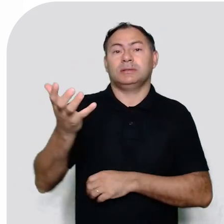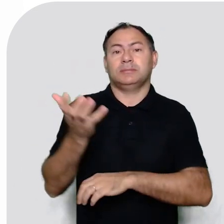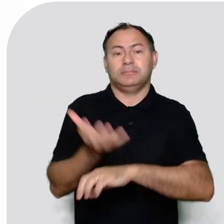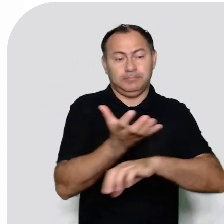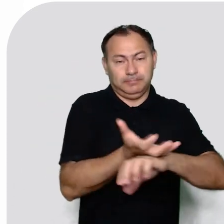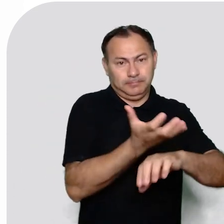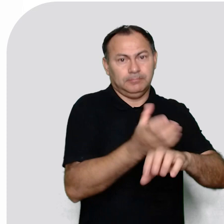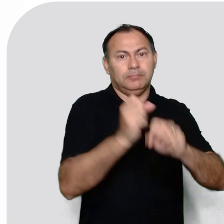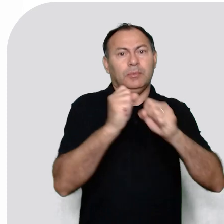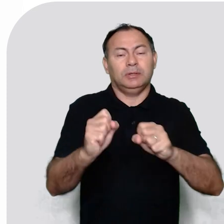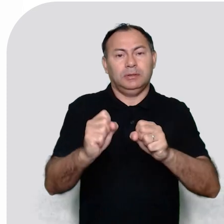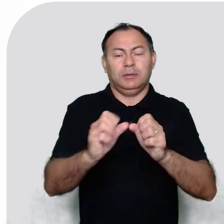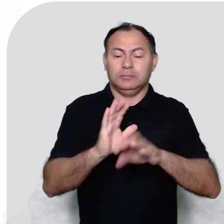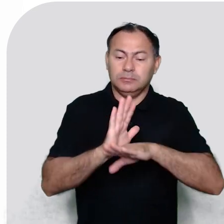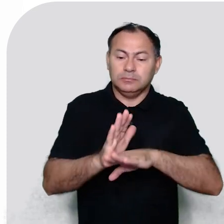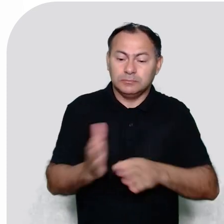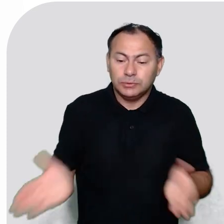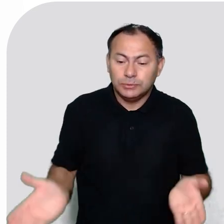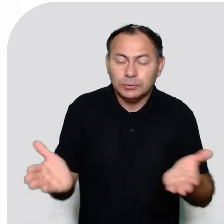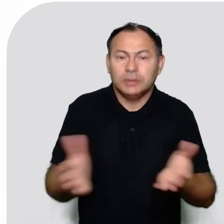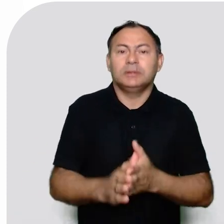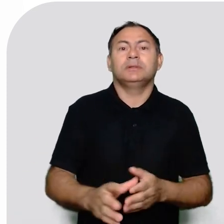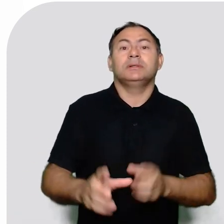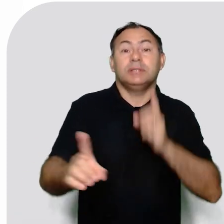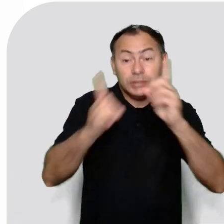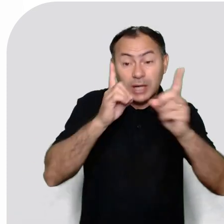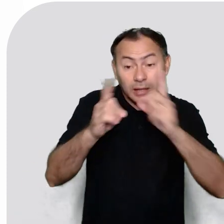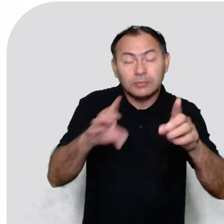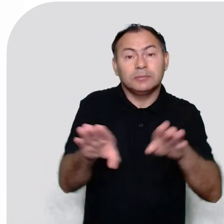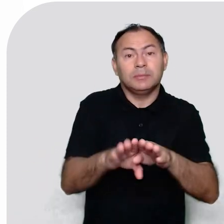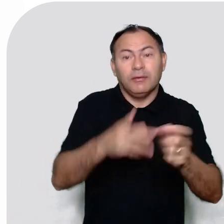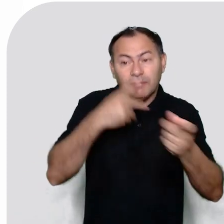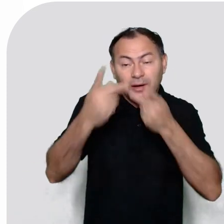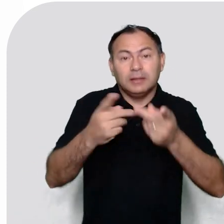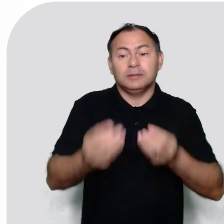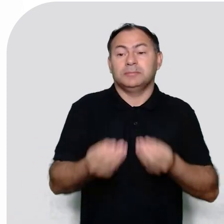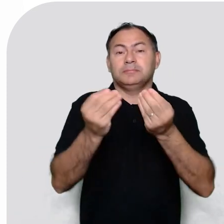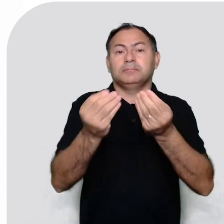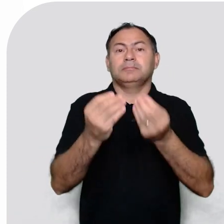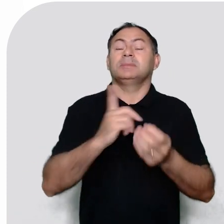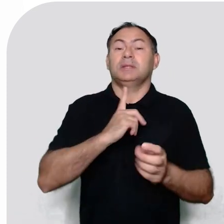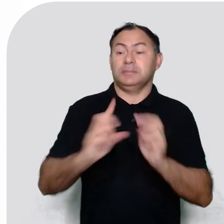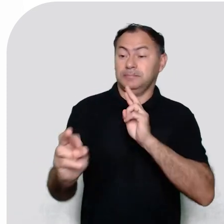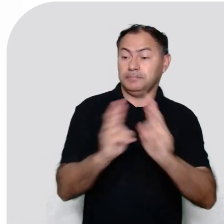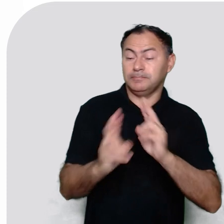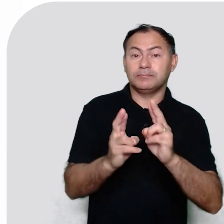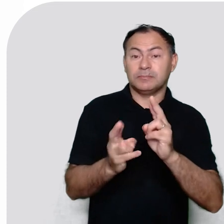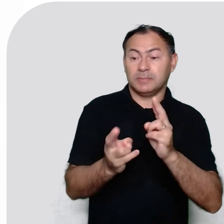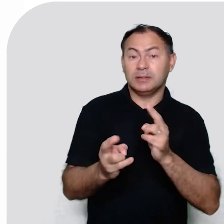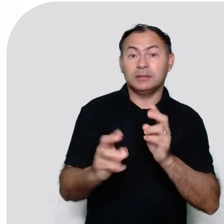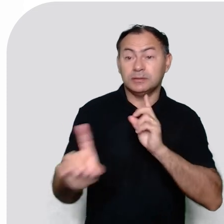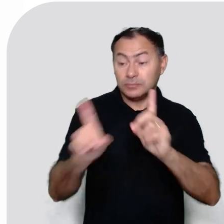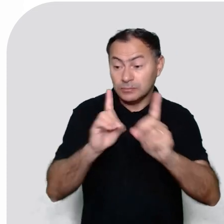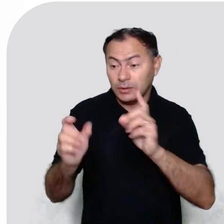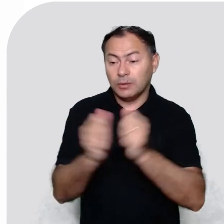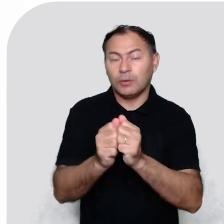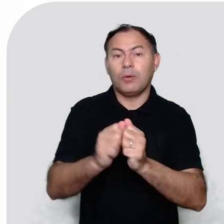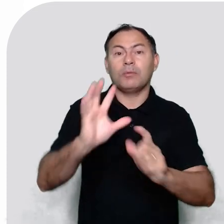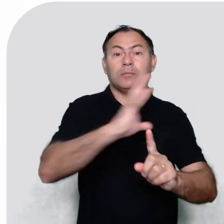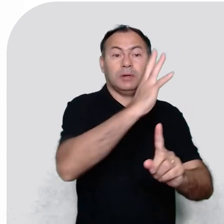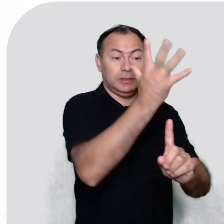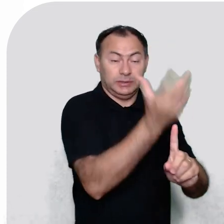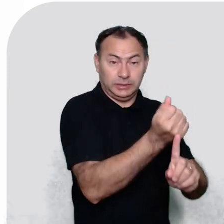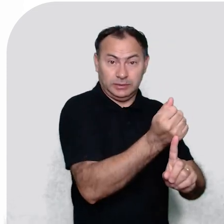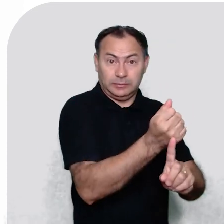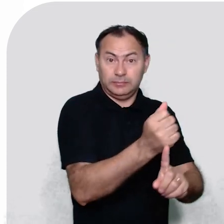que poderão favorecer o diálogo. E fala da importância de estabelecer relações e diálogos também com os